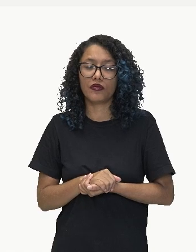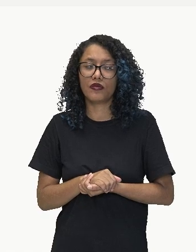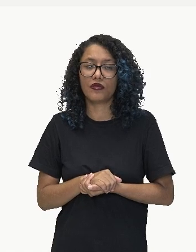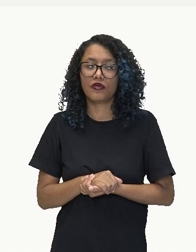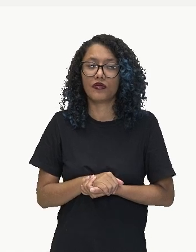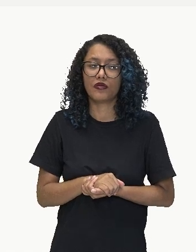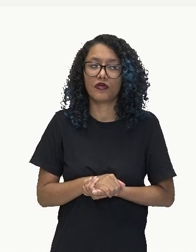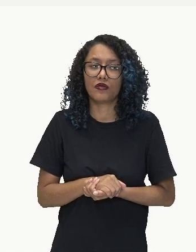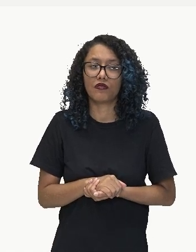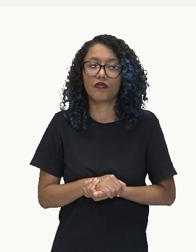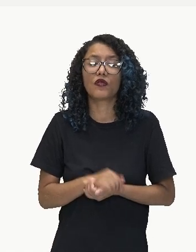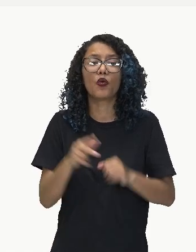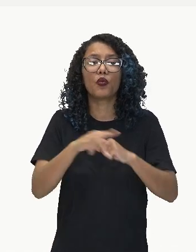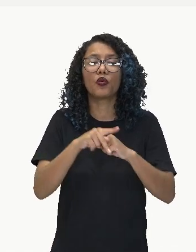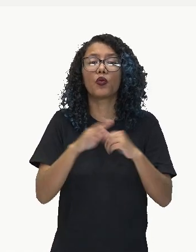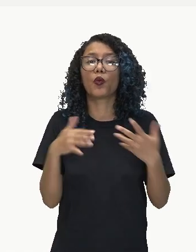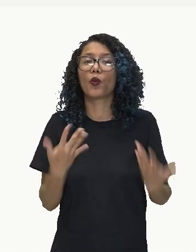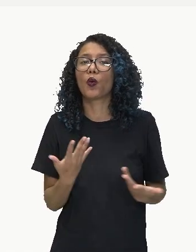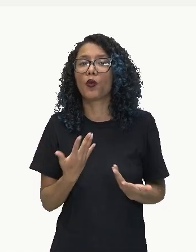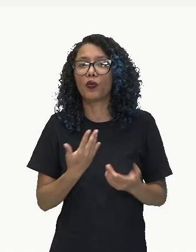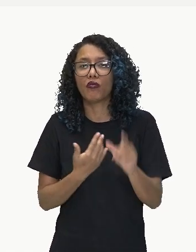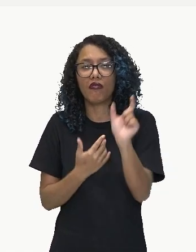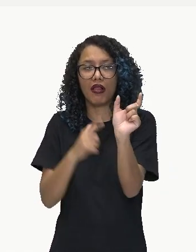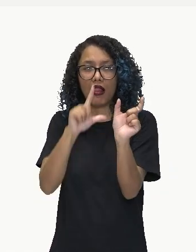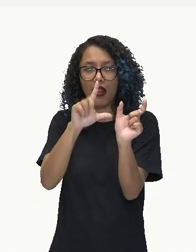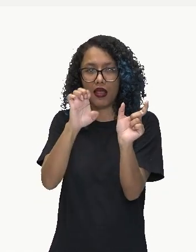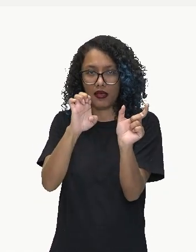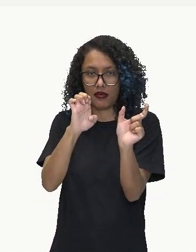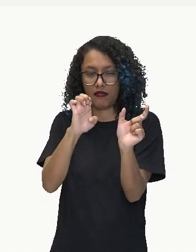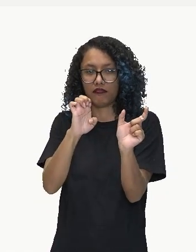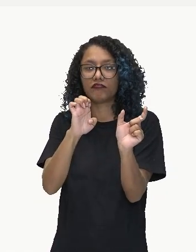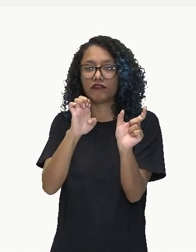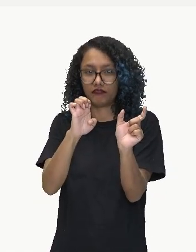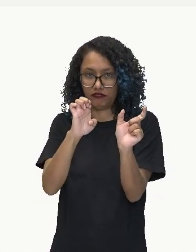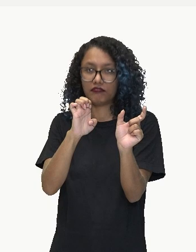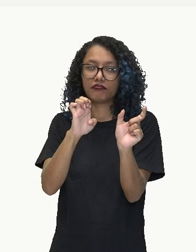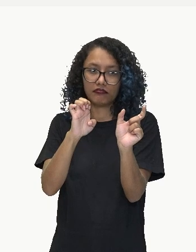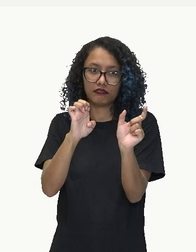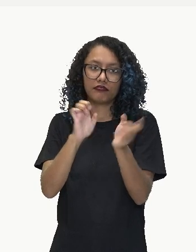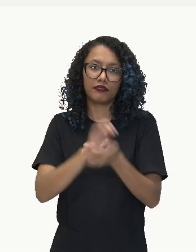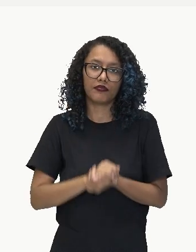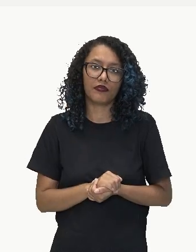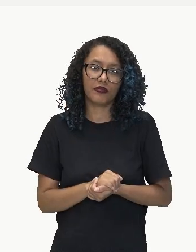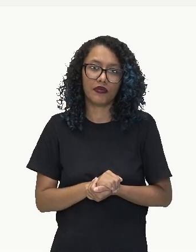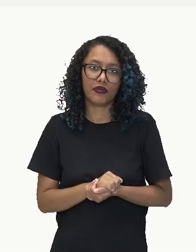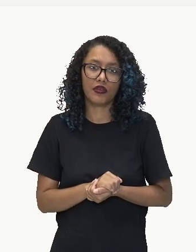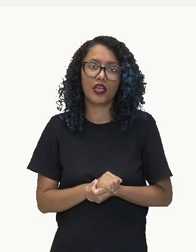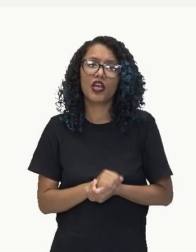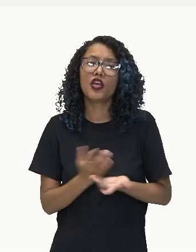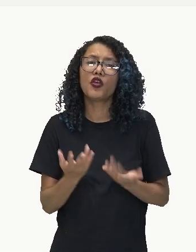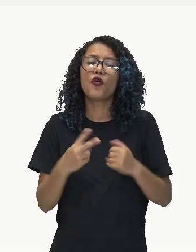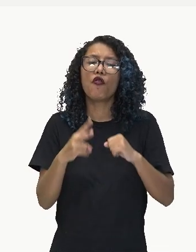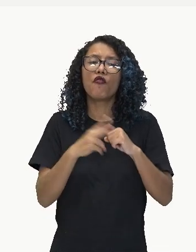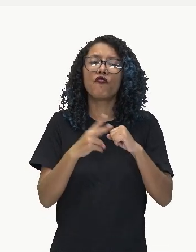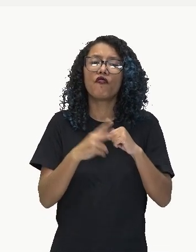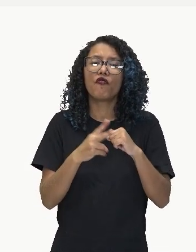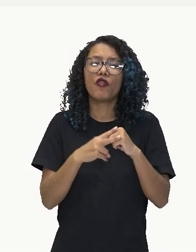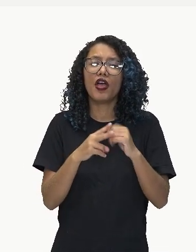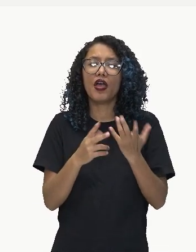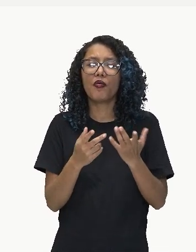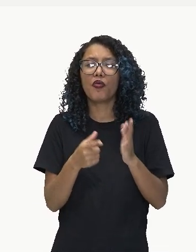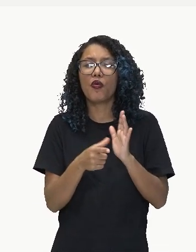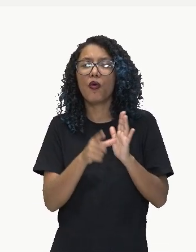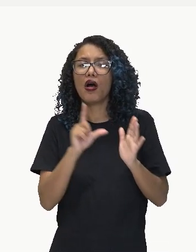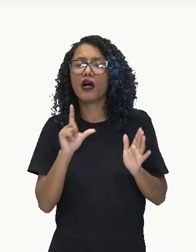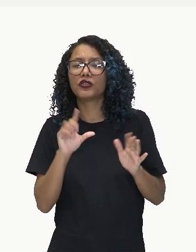o pronome le. Já não é lo, é le. Né? E aí nós temos o verbo. O verbo da anterior foi o comprar, né?